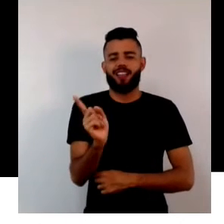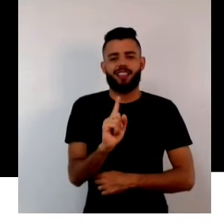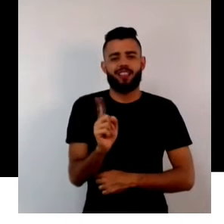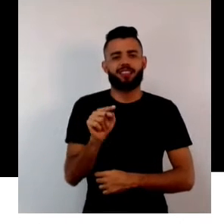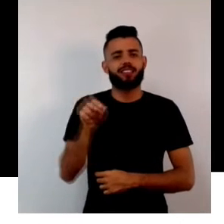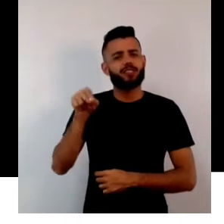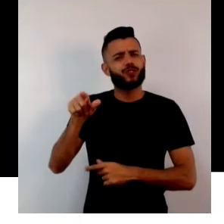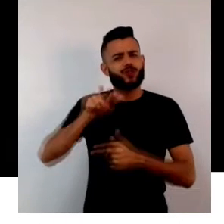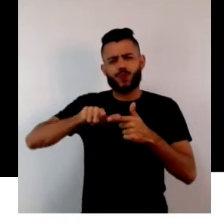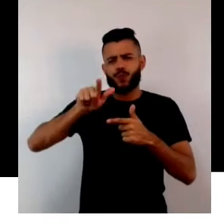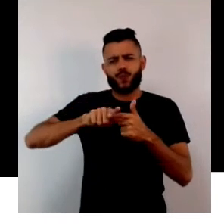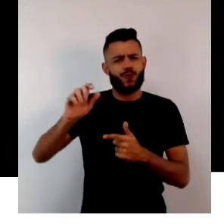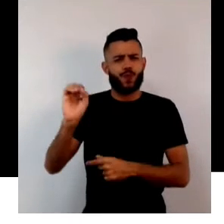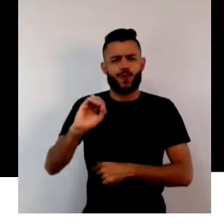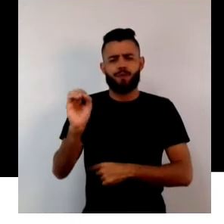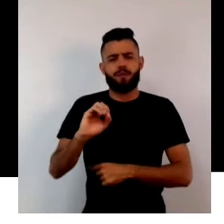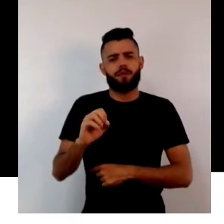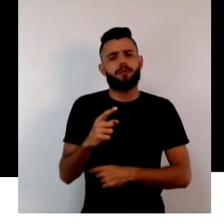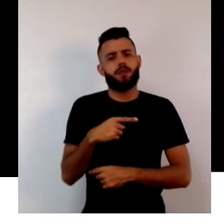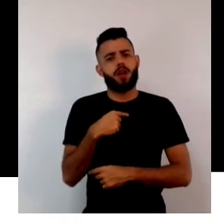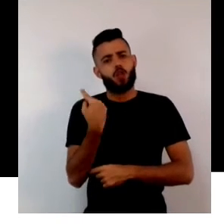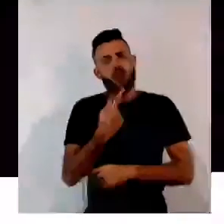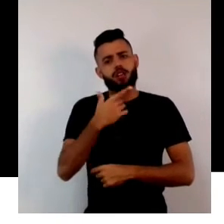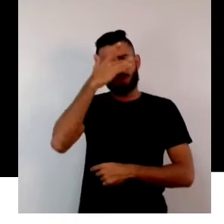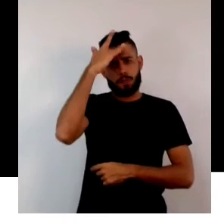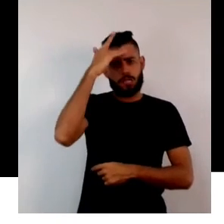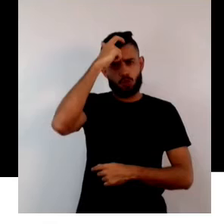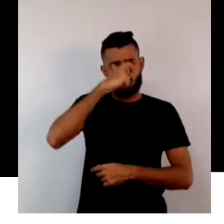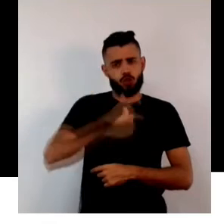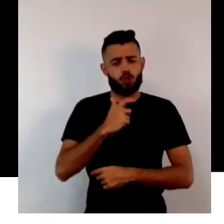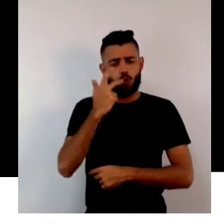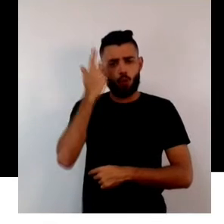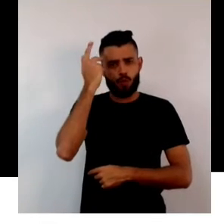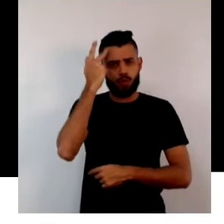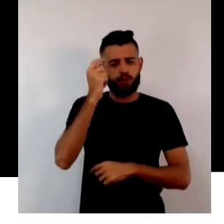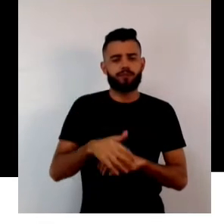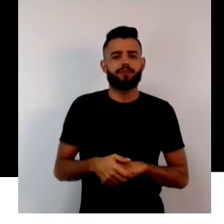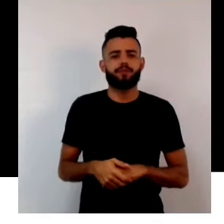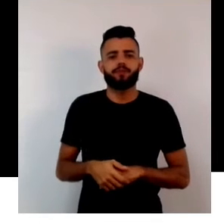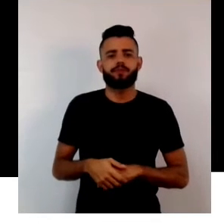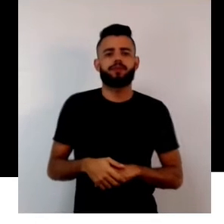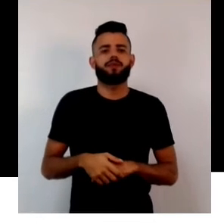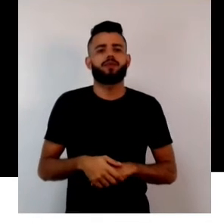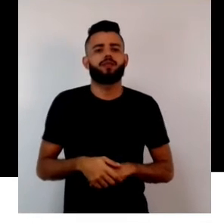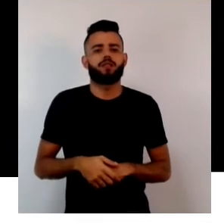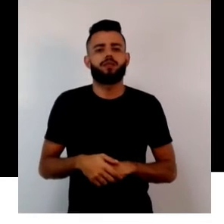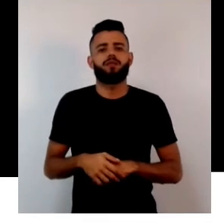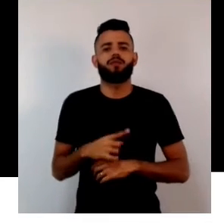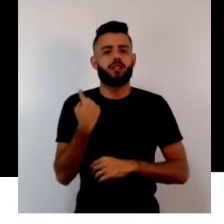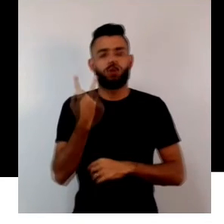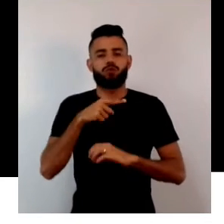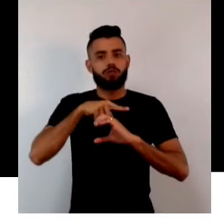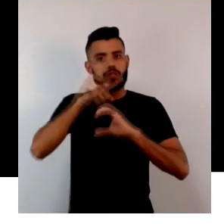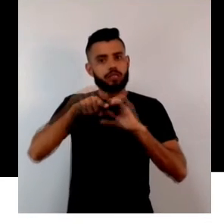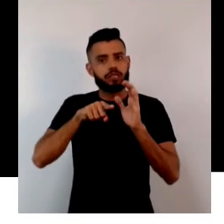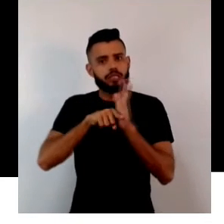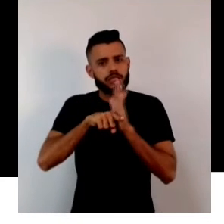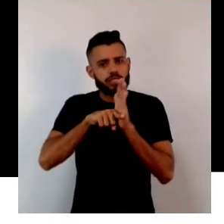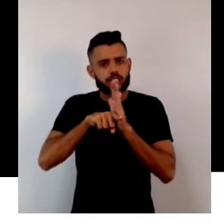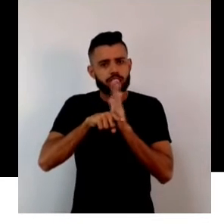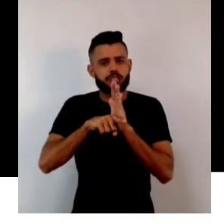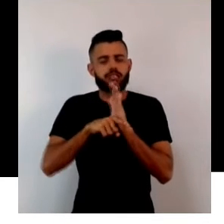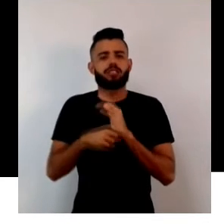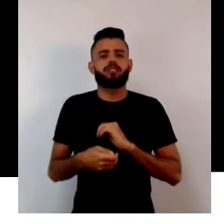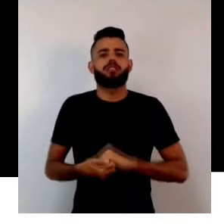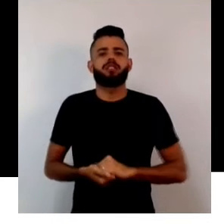menos para nós, pessoas comuns, não cientistas. Não cientistas biológicos, né? Que cientistas de comportamento nós somos. E o